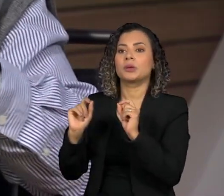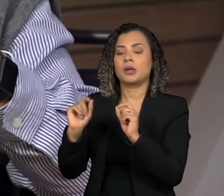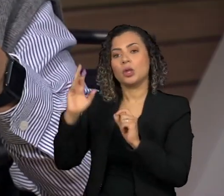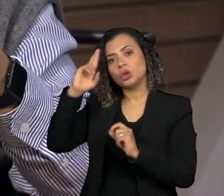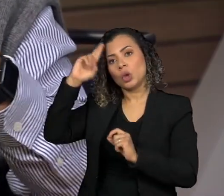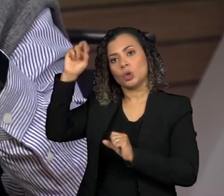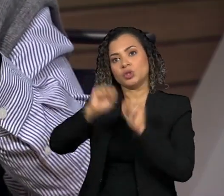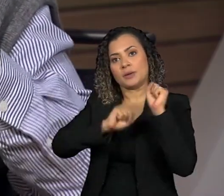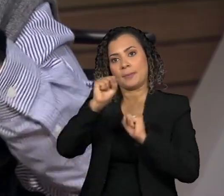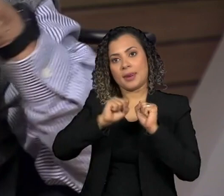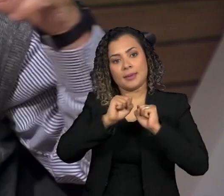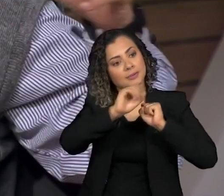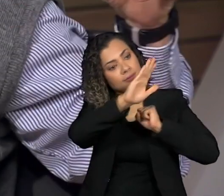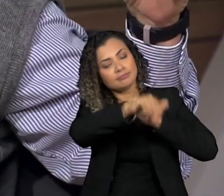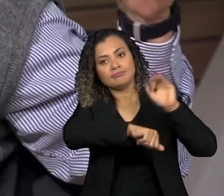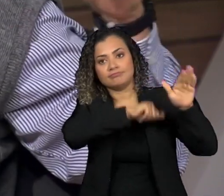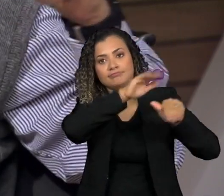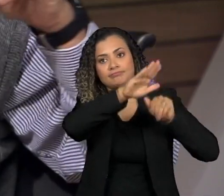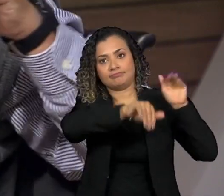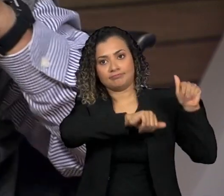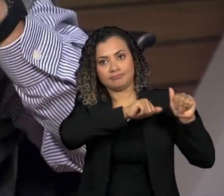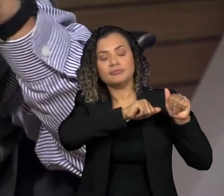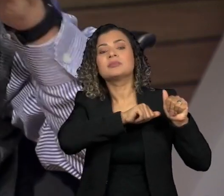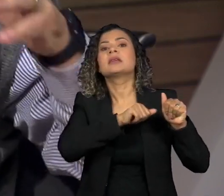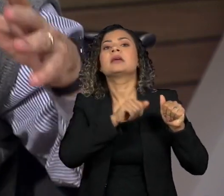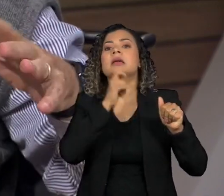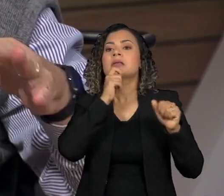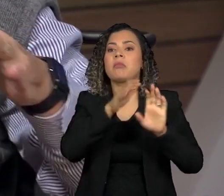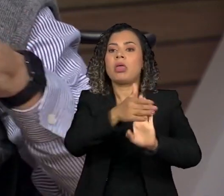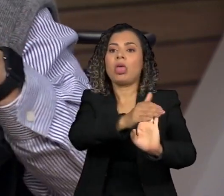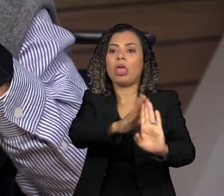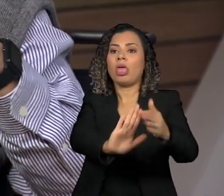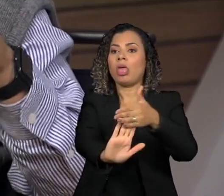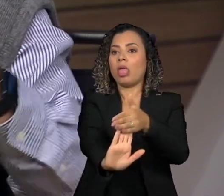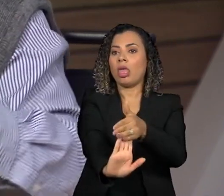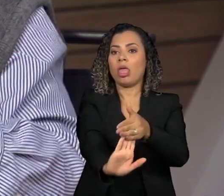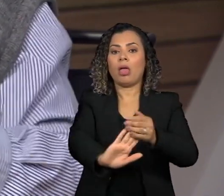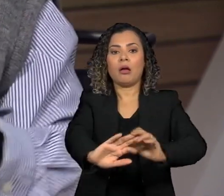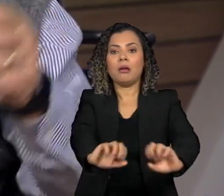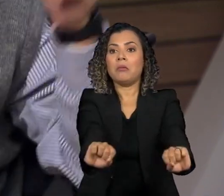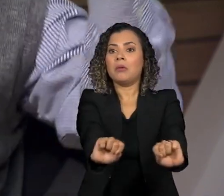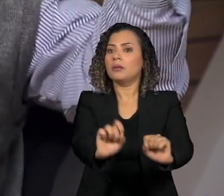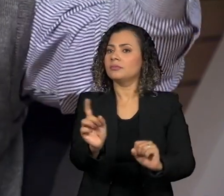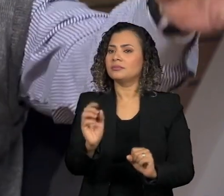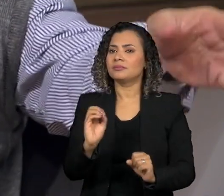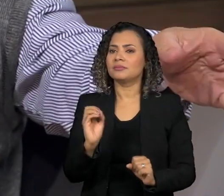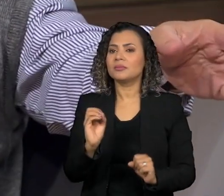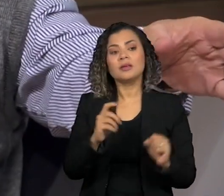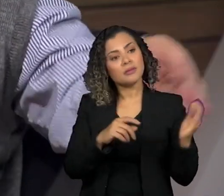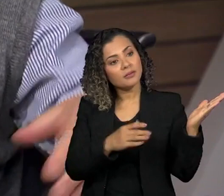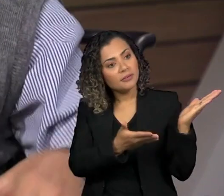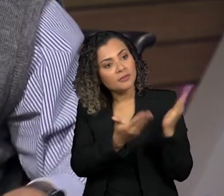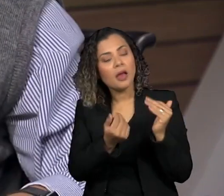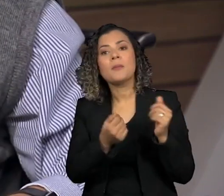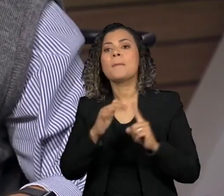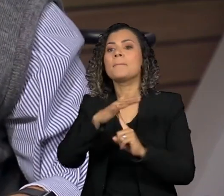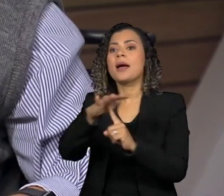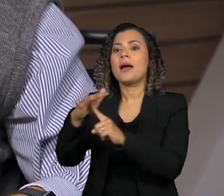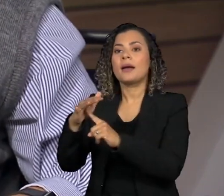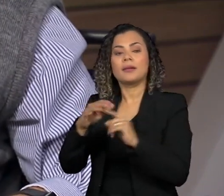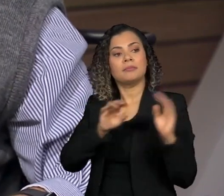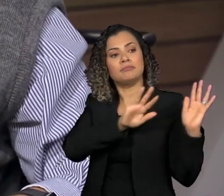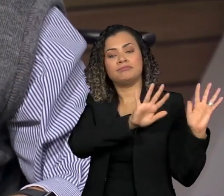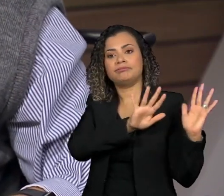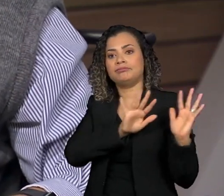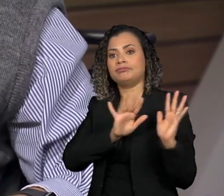empresários das empresas, em vez de fazer ginástica postural, aquelas coisas, vai para o mato mais próximo e eles